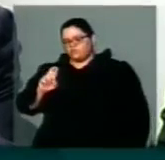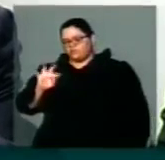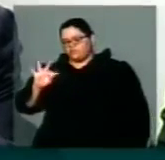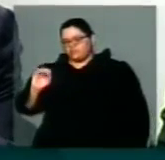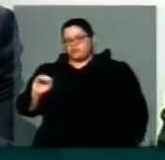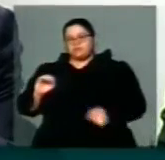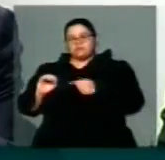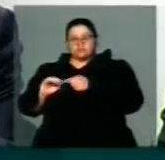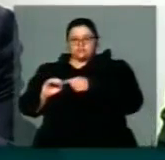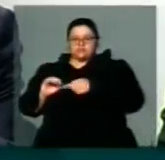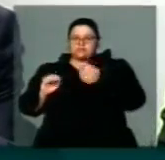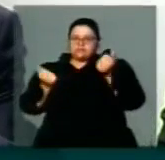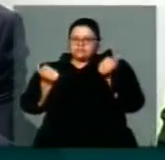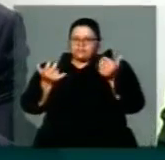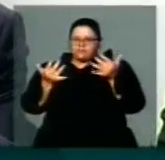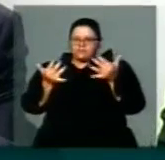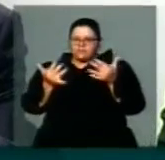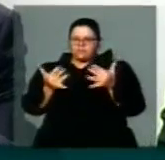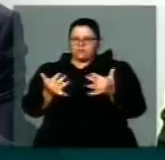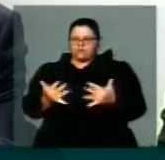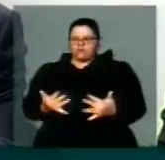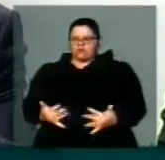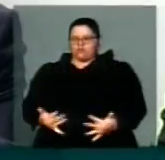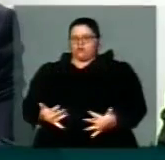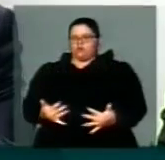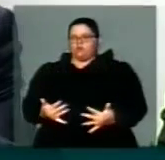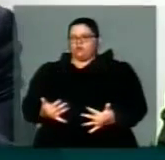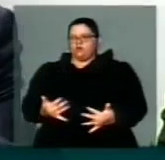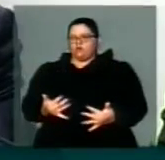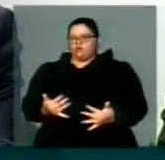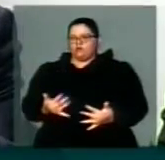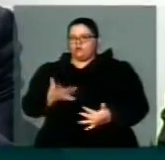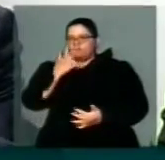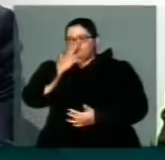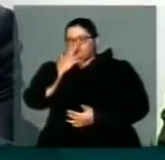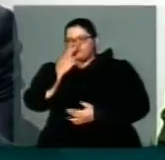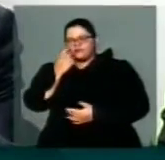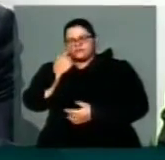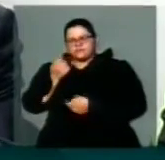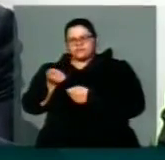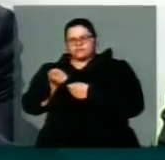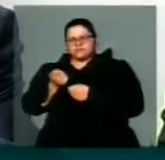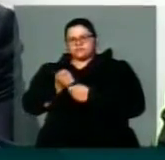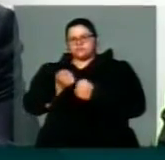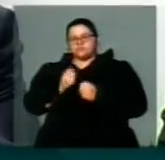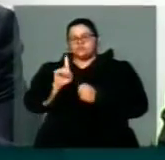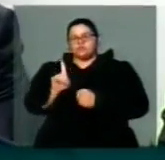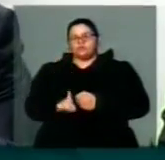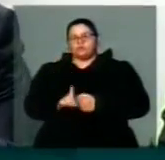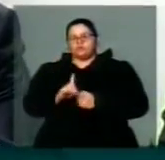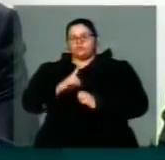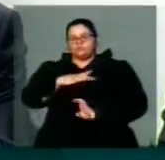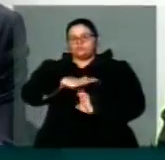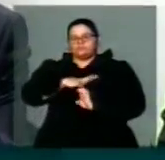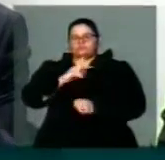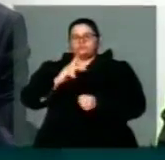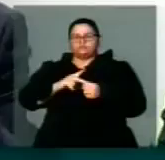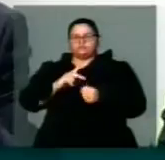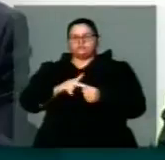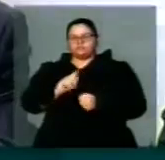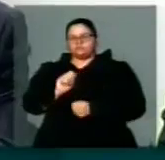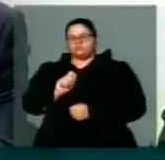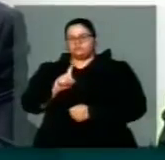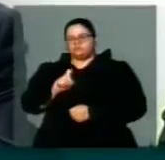do arquivamento do senador Delcídio Amaral fala de um suposto recebimento de propina quando ele era diretor da Petrobras de Gás e Energia,